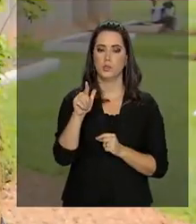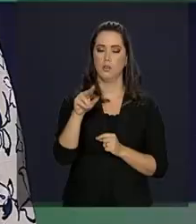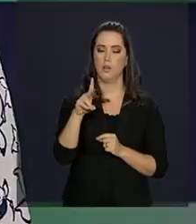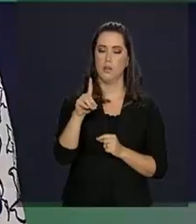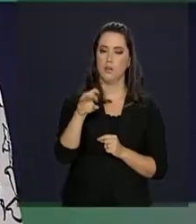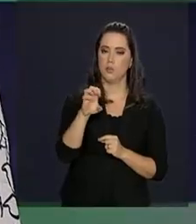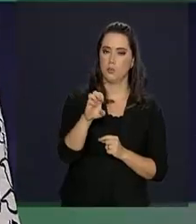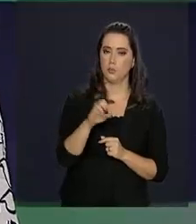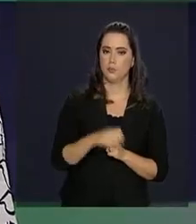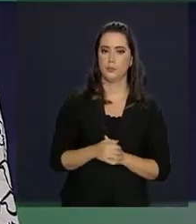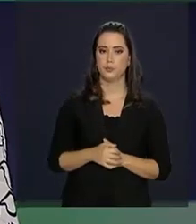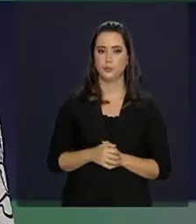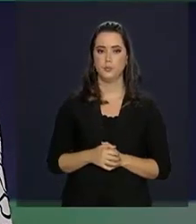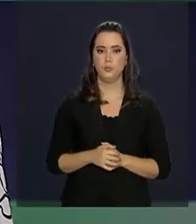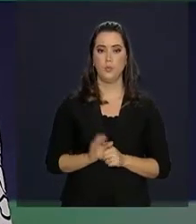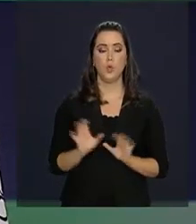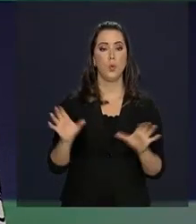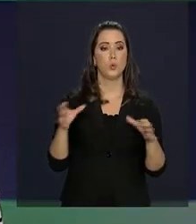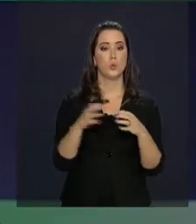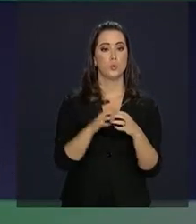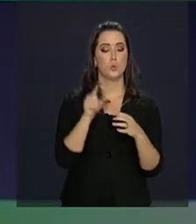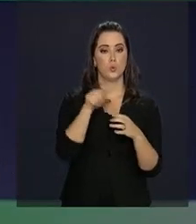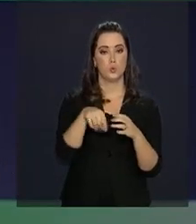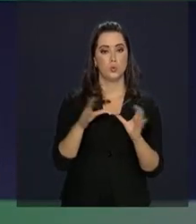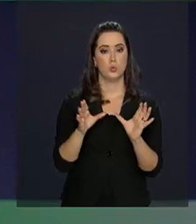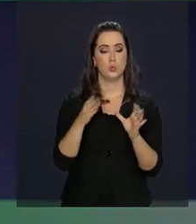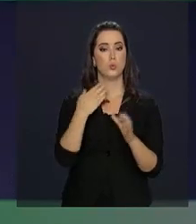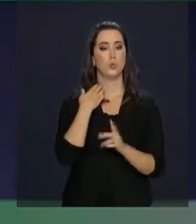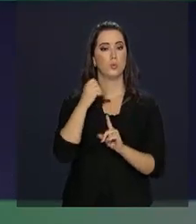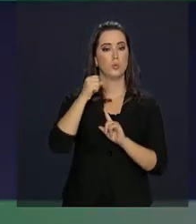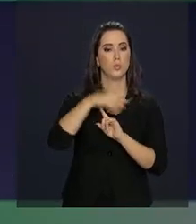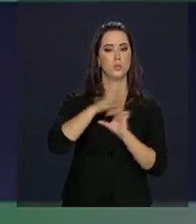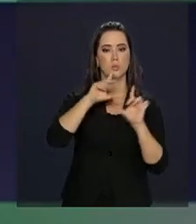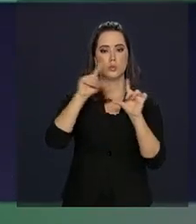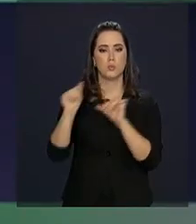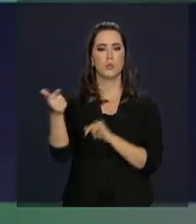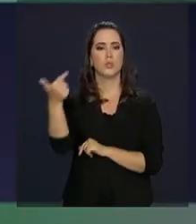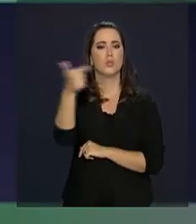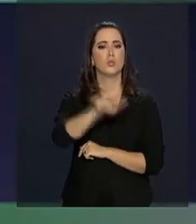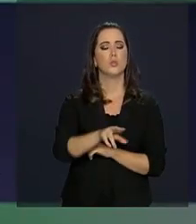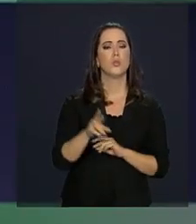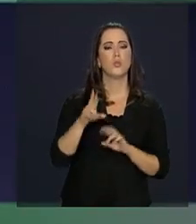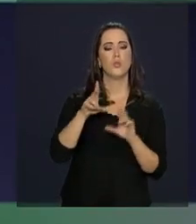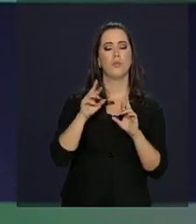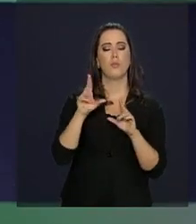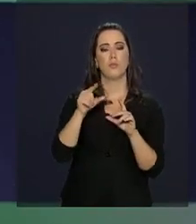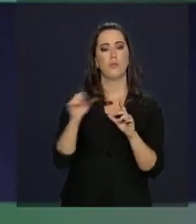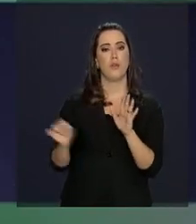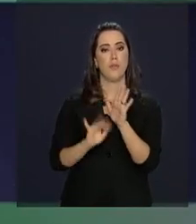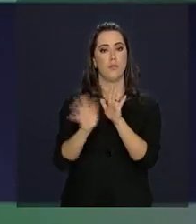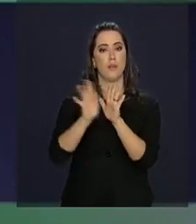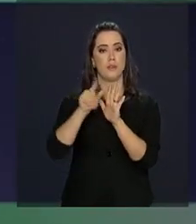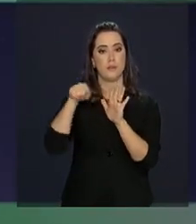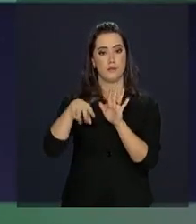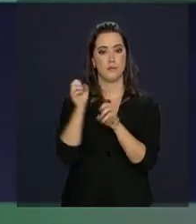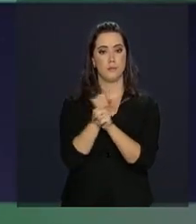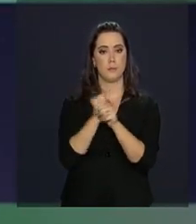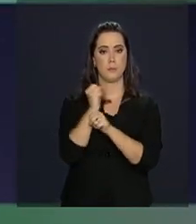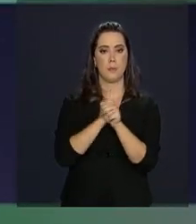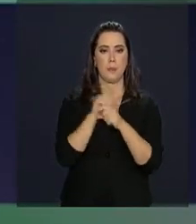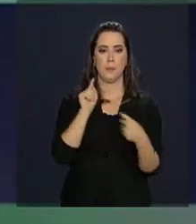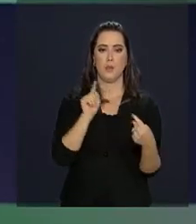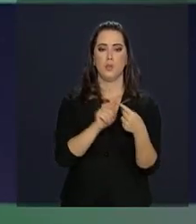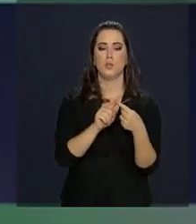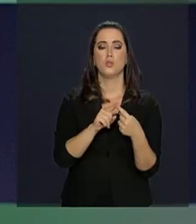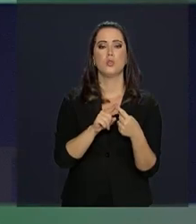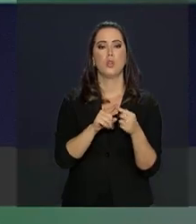Lopes. Os analistas do mercado financeiro diminuíram mais uma vez a expectativa de inflação para este ano. De acordo